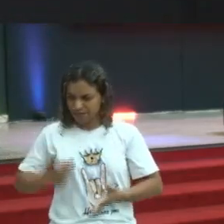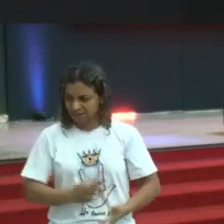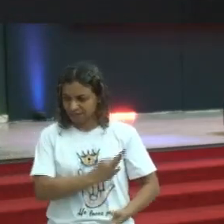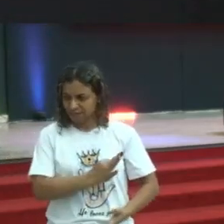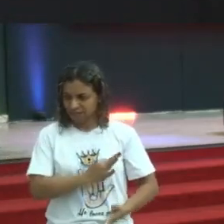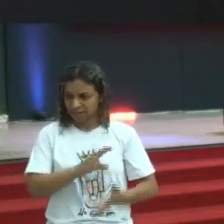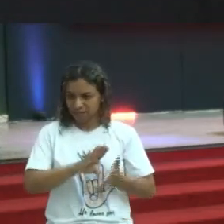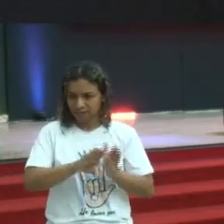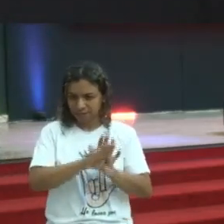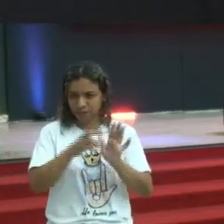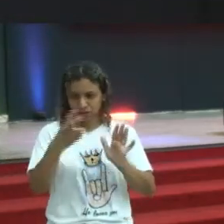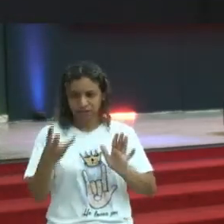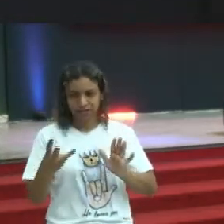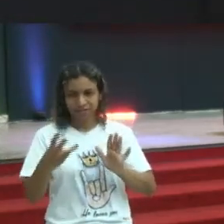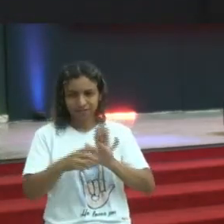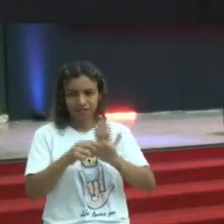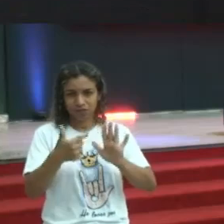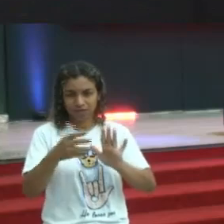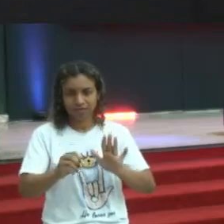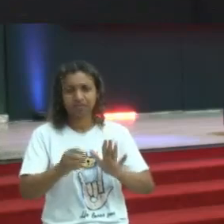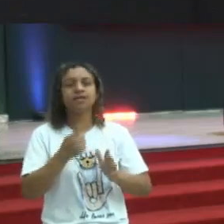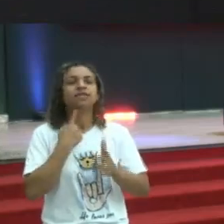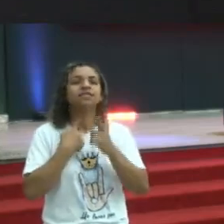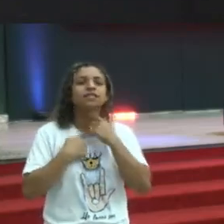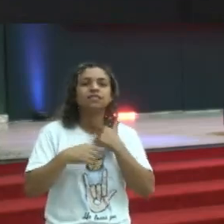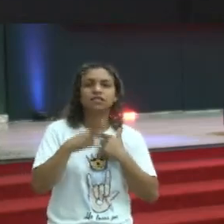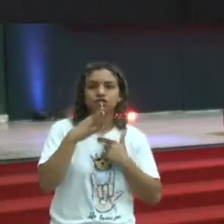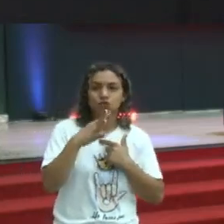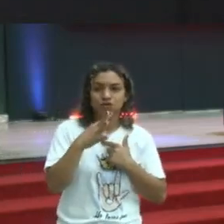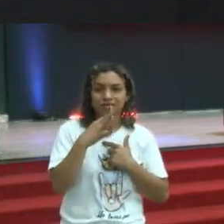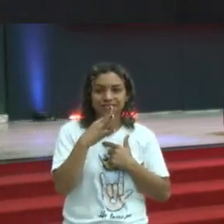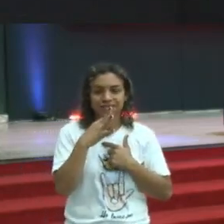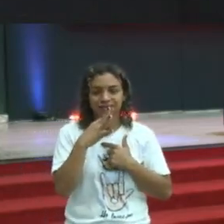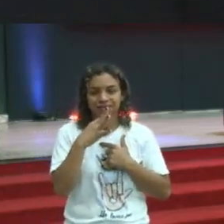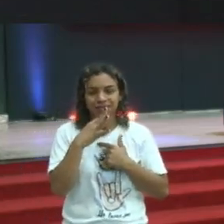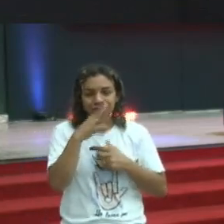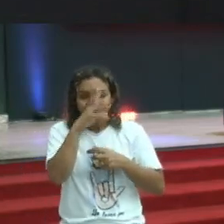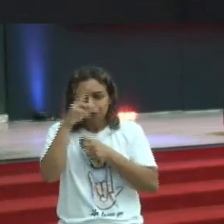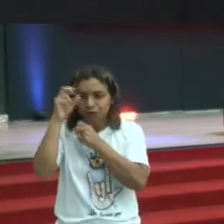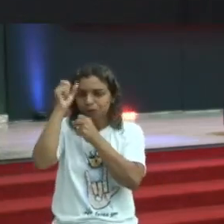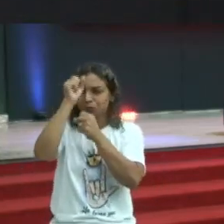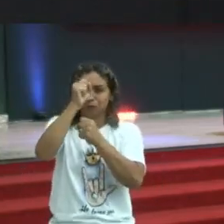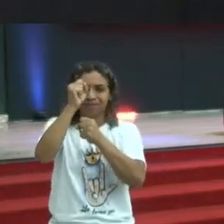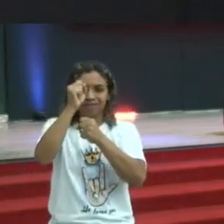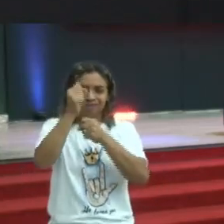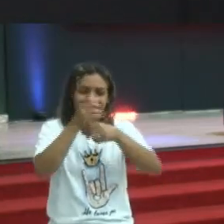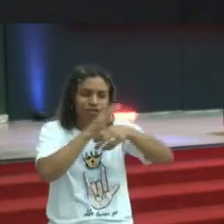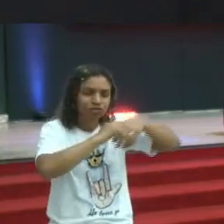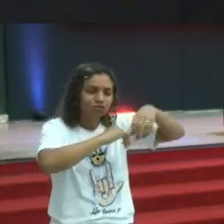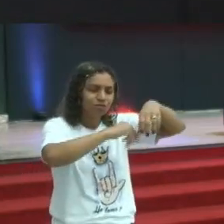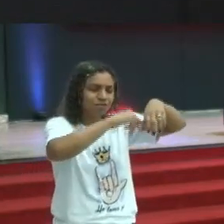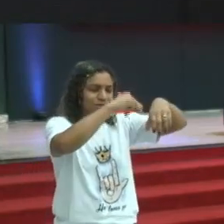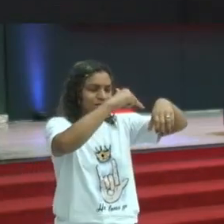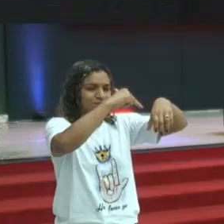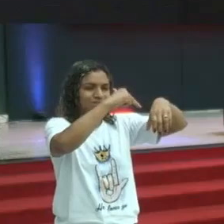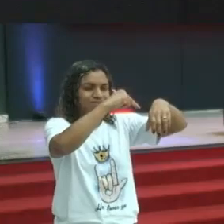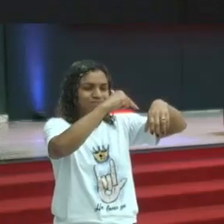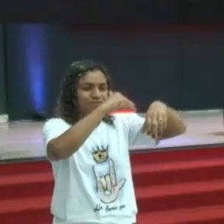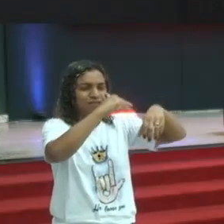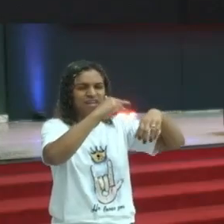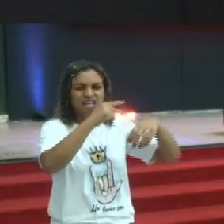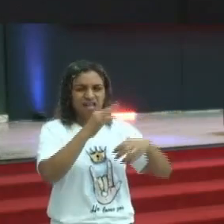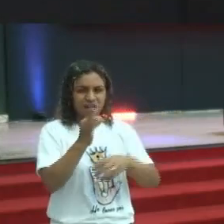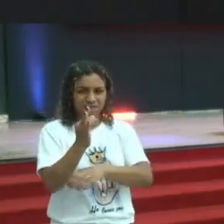versículo 10: desejo conhecê-lo e o poder da ressurreição. E ainda Efésios